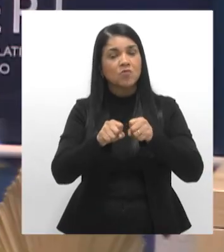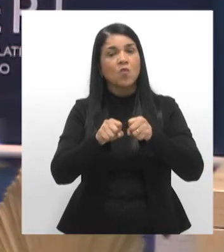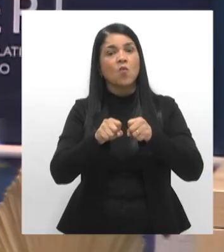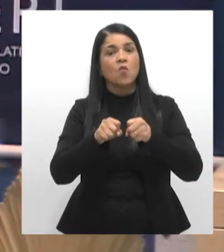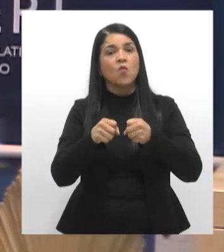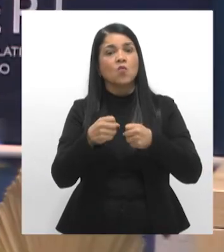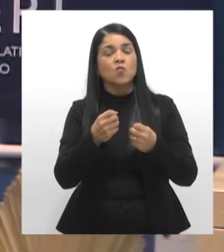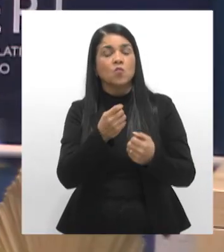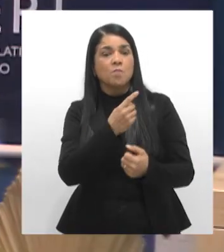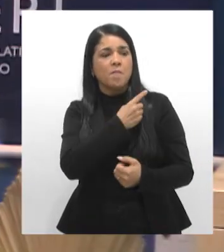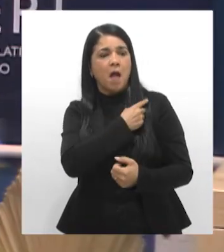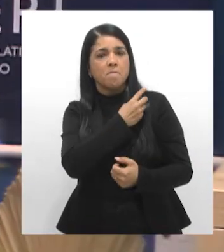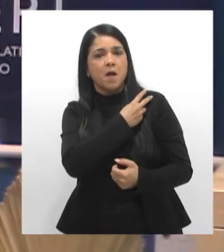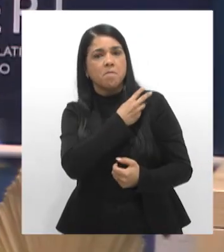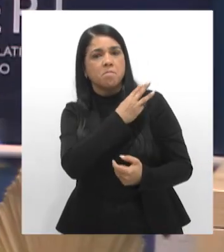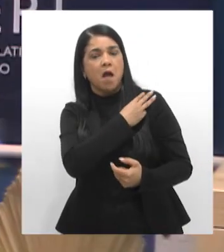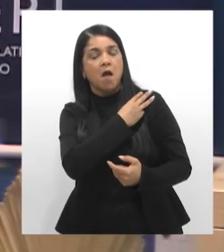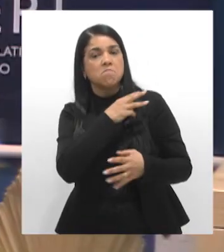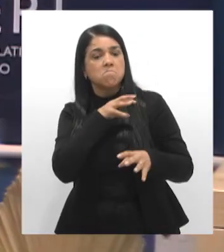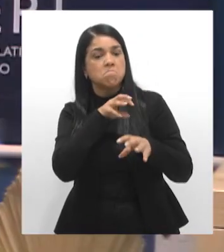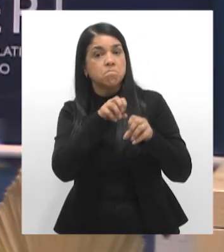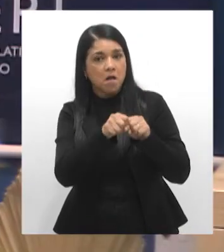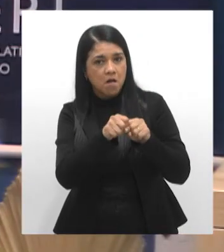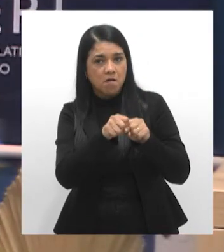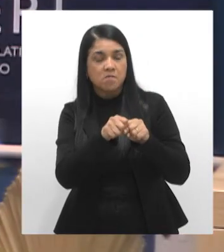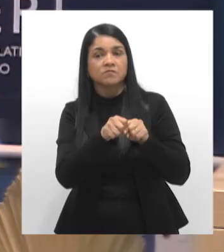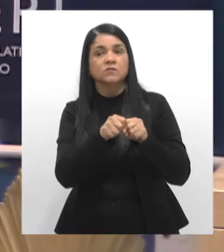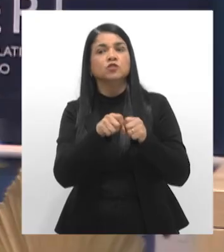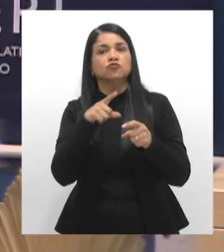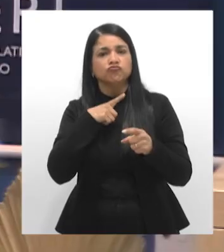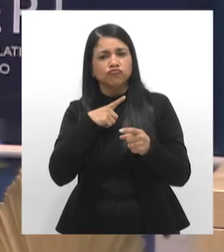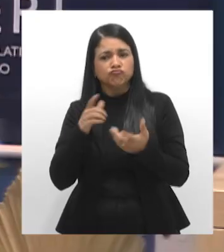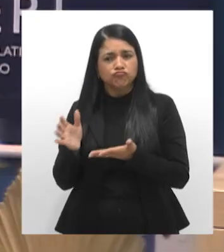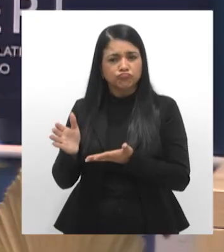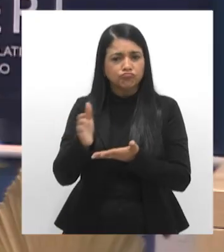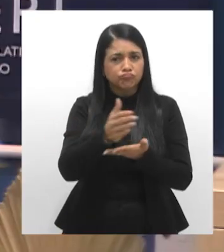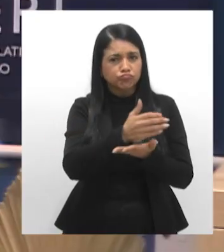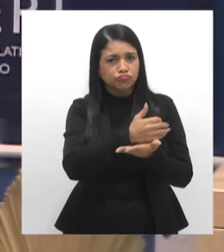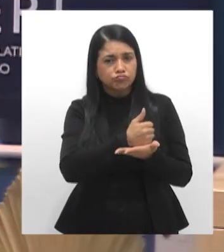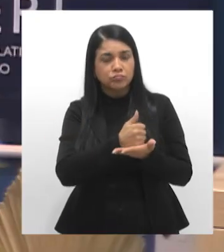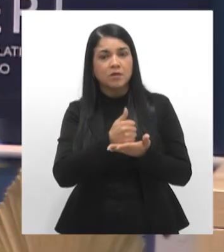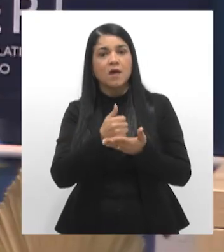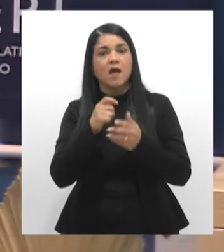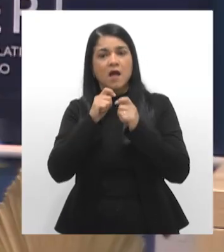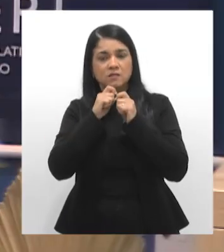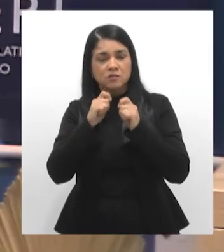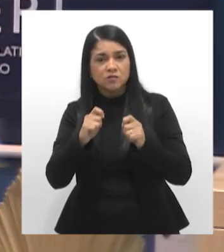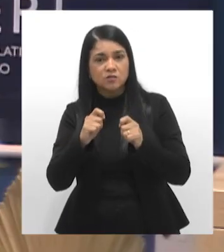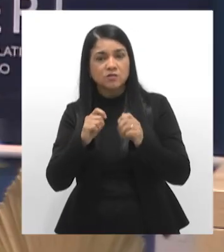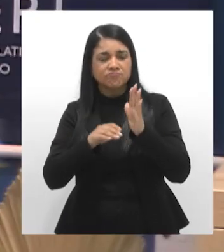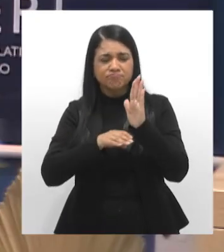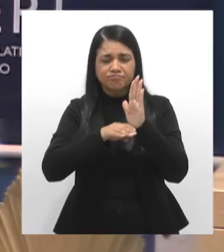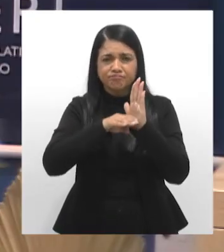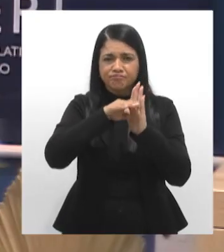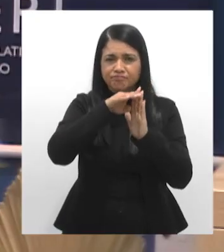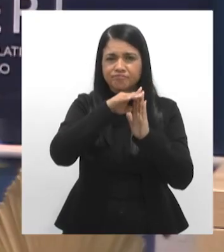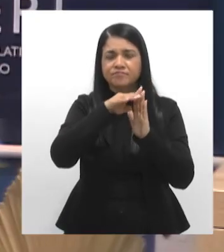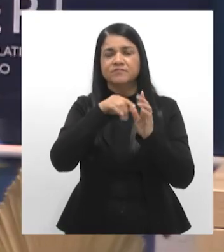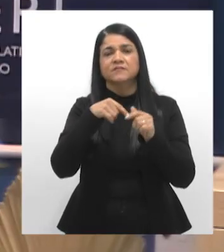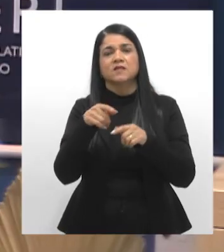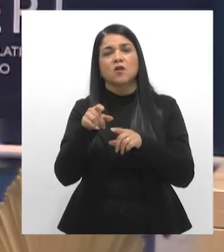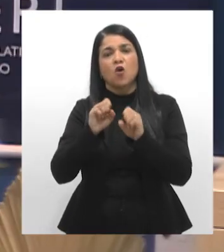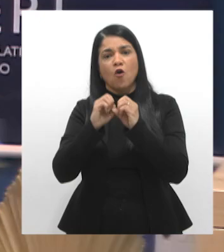feito um levantamento e você tinha um conjunto grande de pessoas que tem ascensorista, pessoal de oficina, e